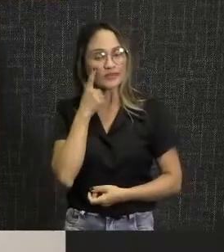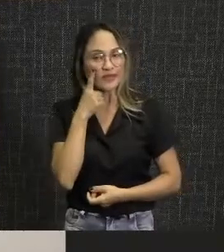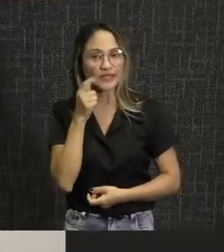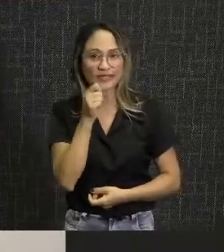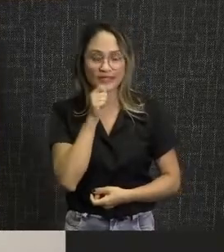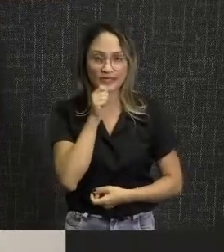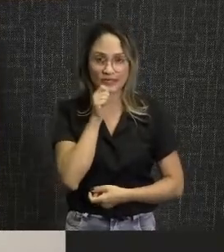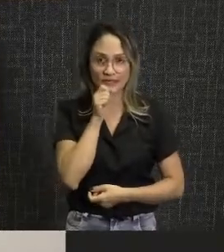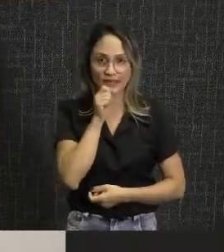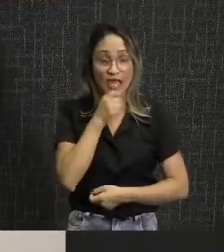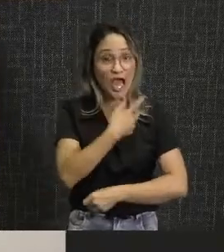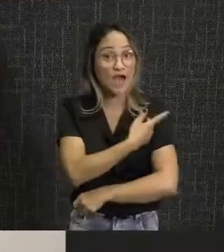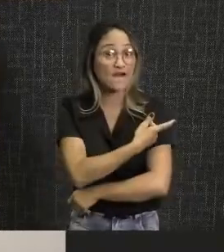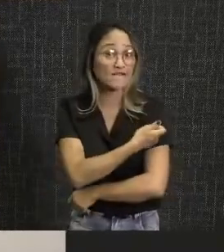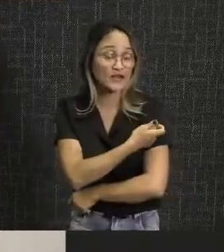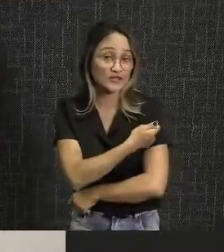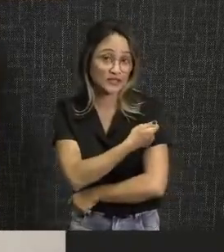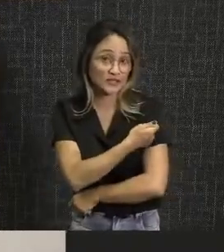Porque